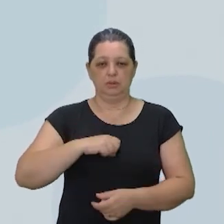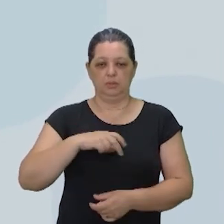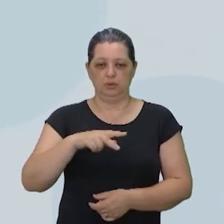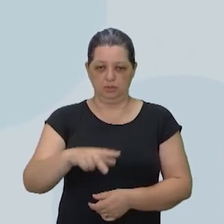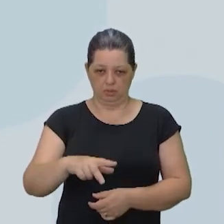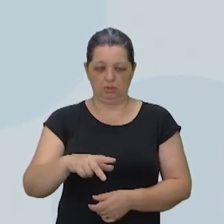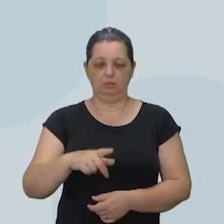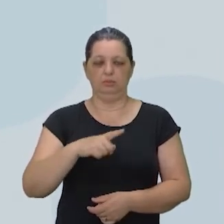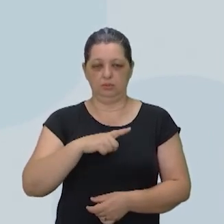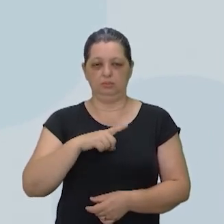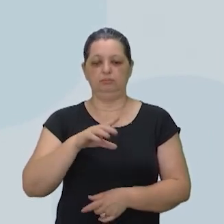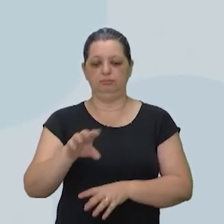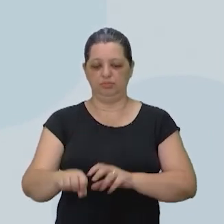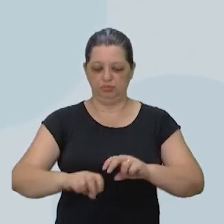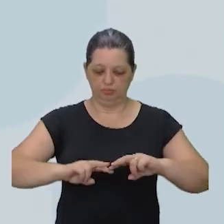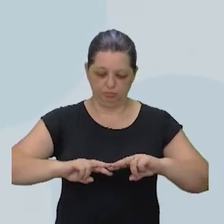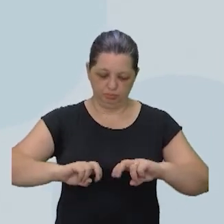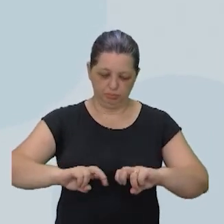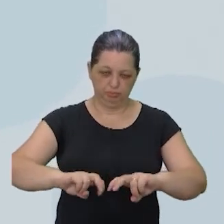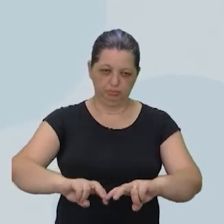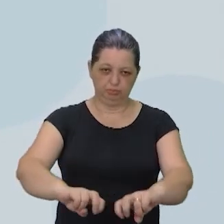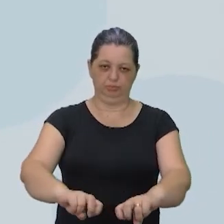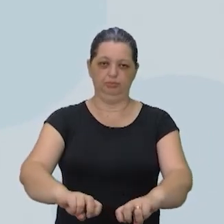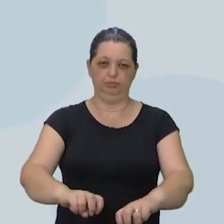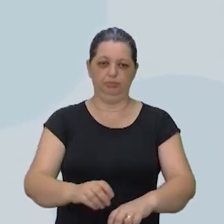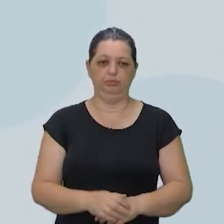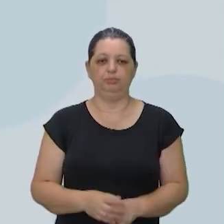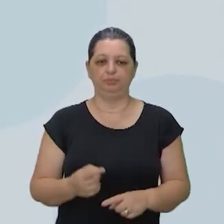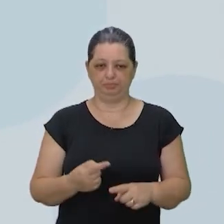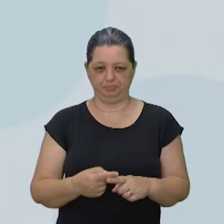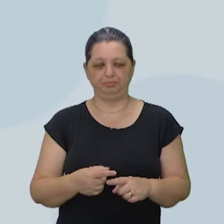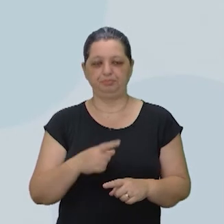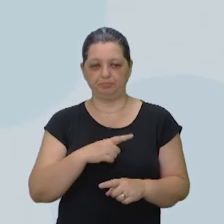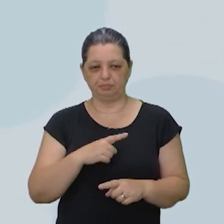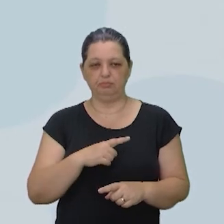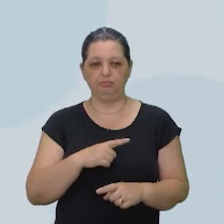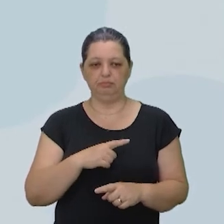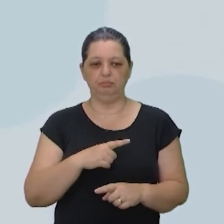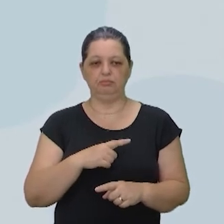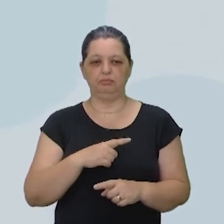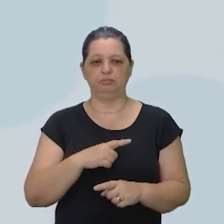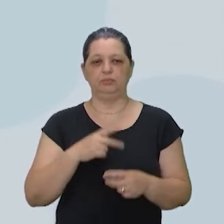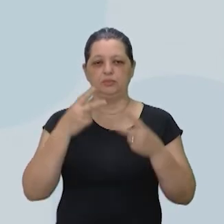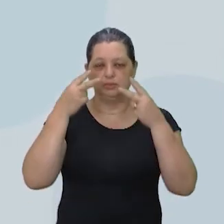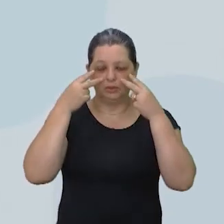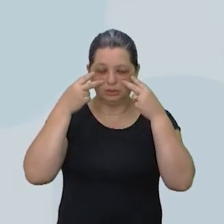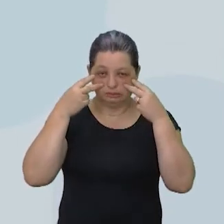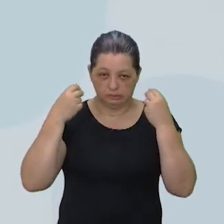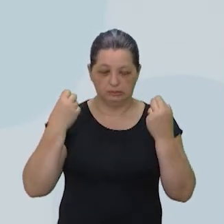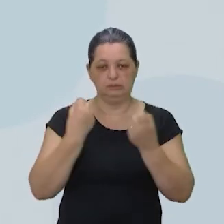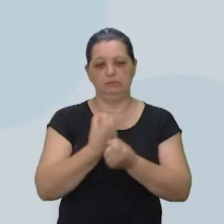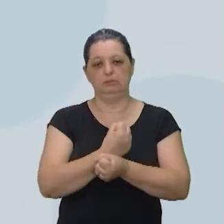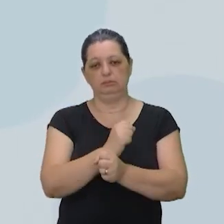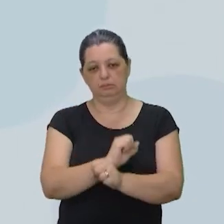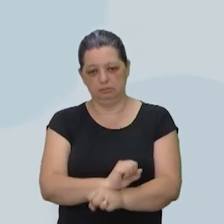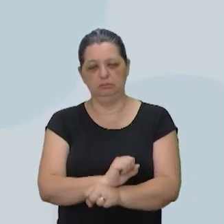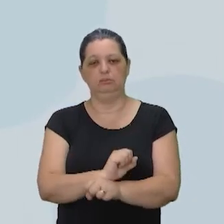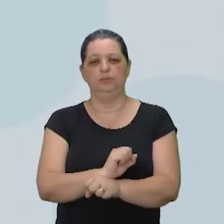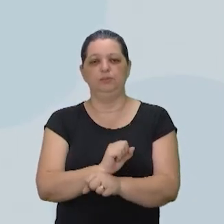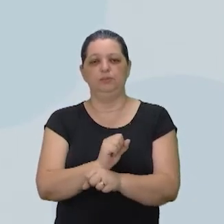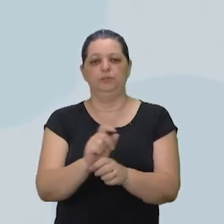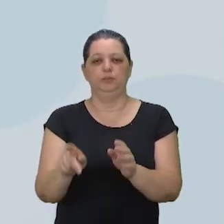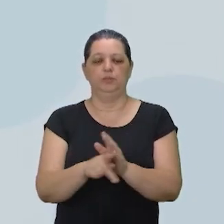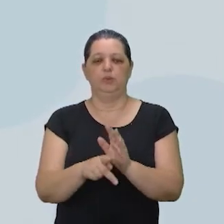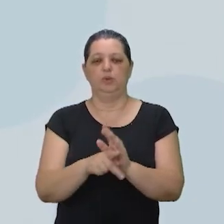e de exploração, baseado no plantation, com escravização indígena, escravização de camponeses